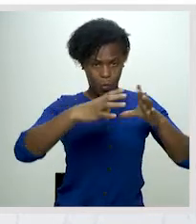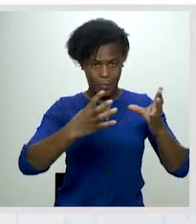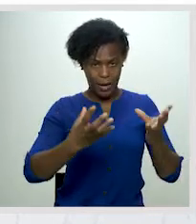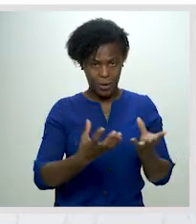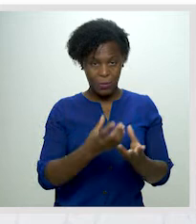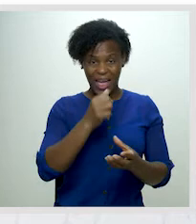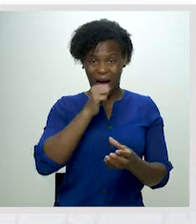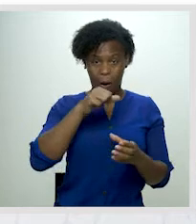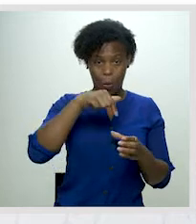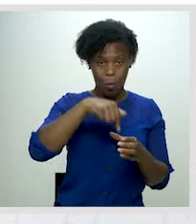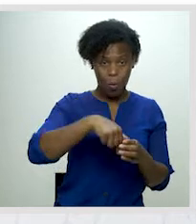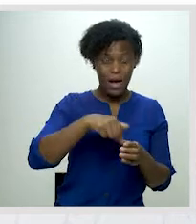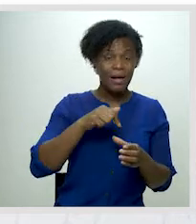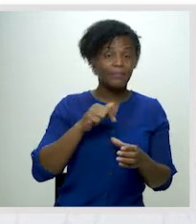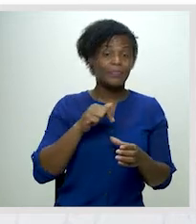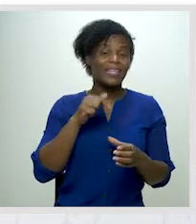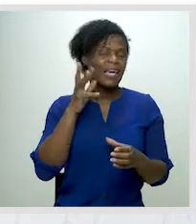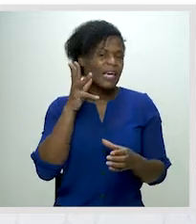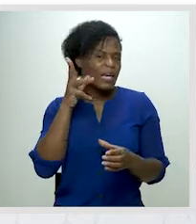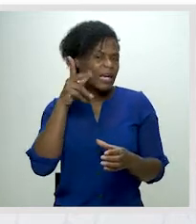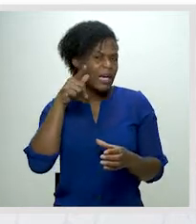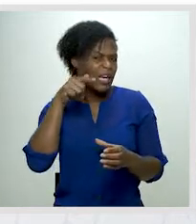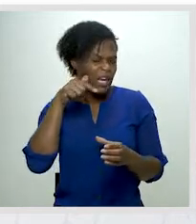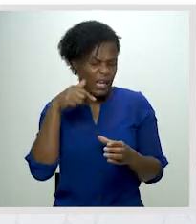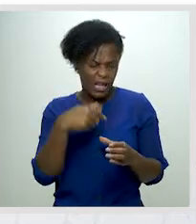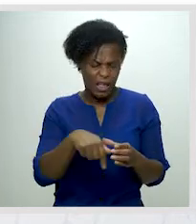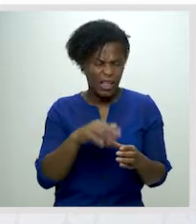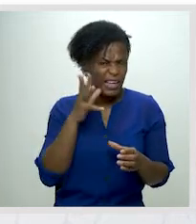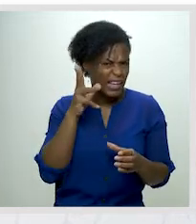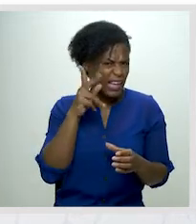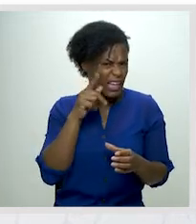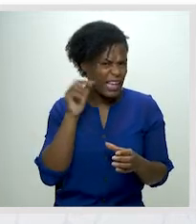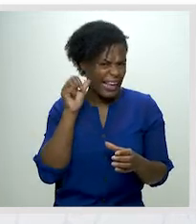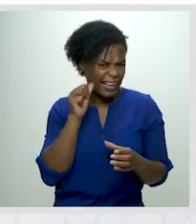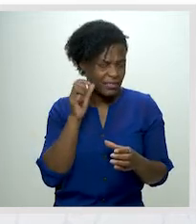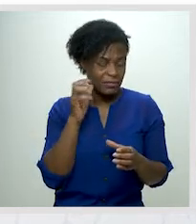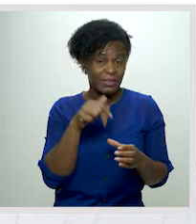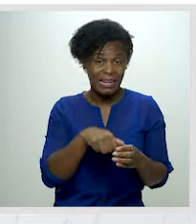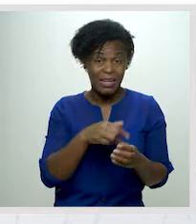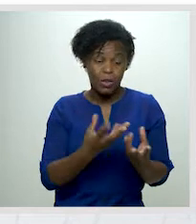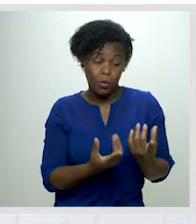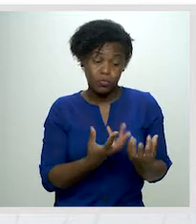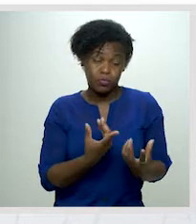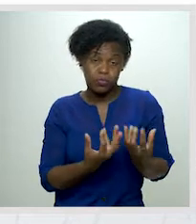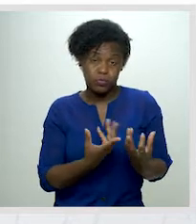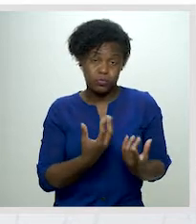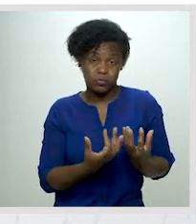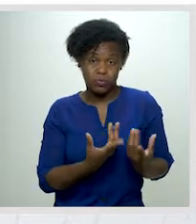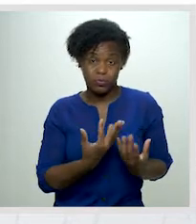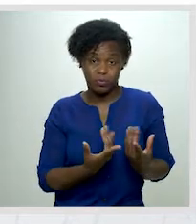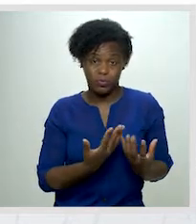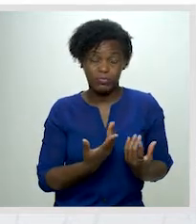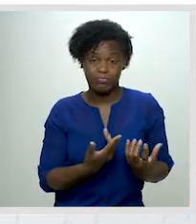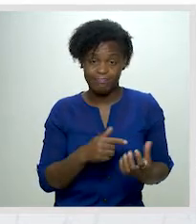balão, né, sob uma temperatura levando-a até a fase